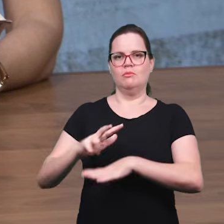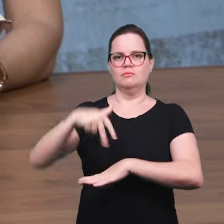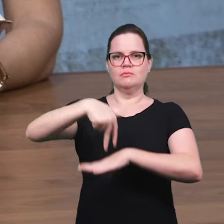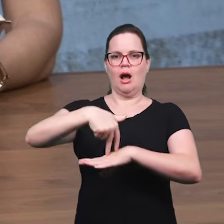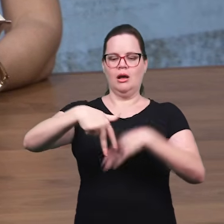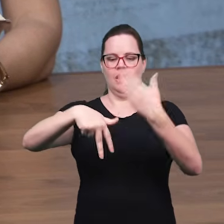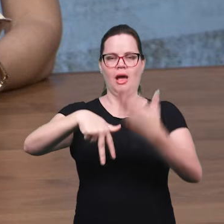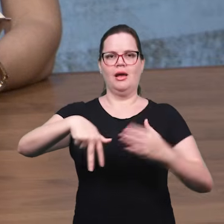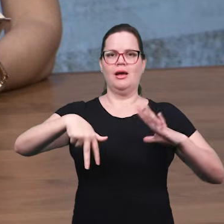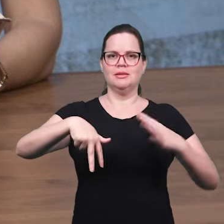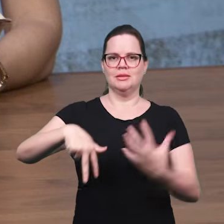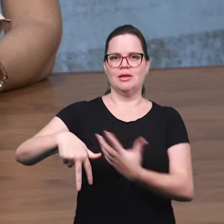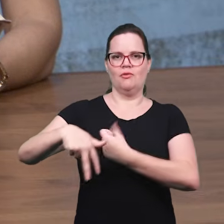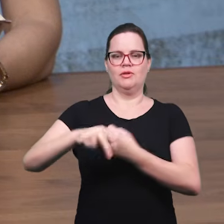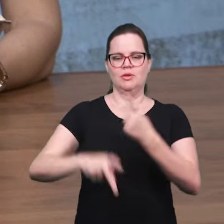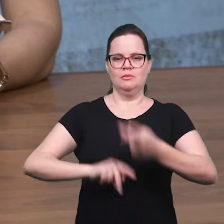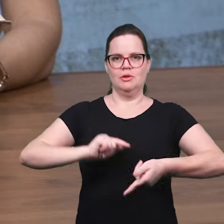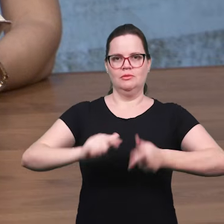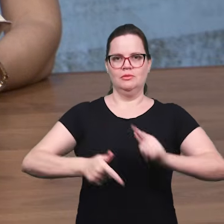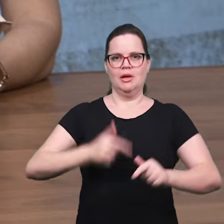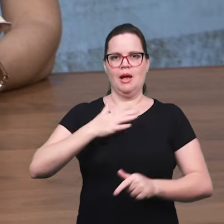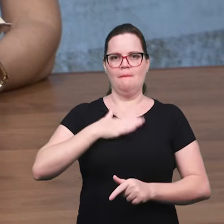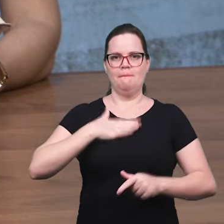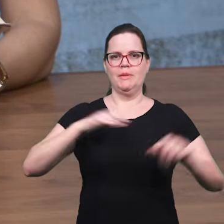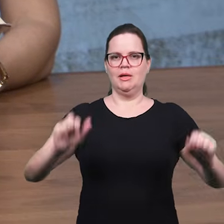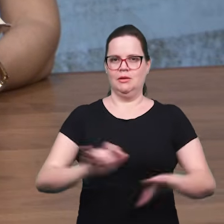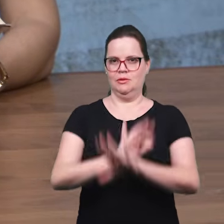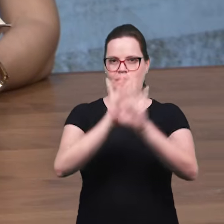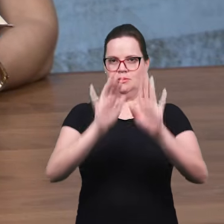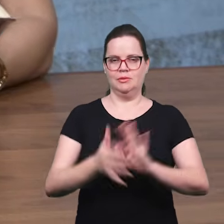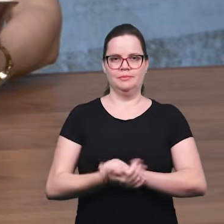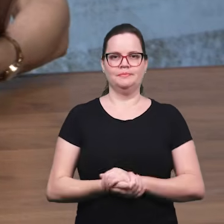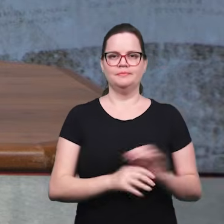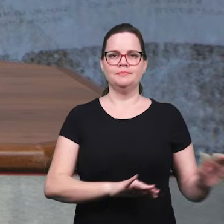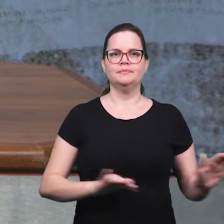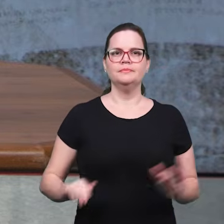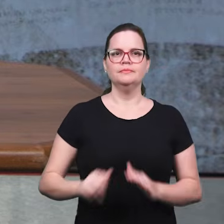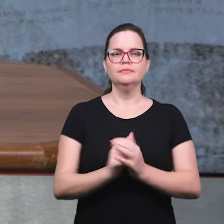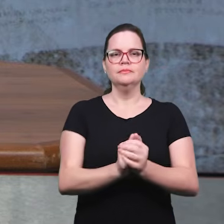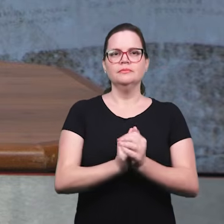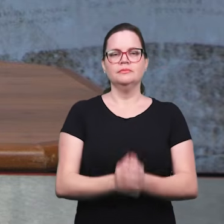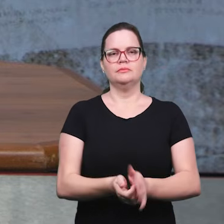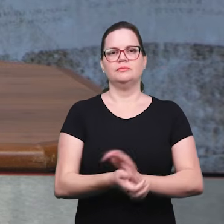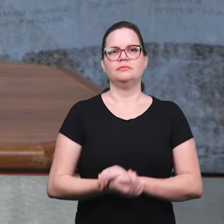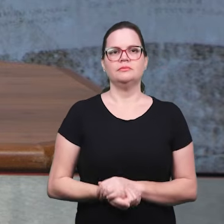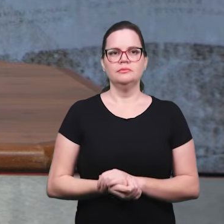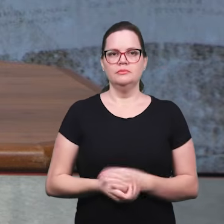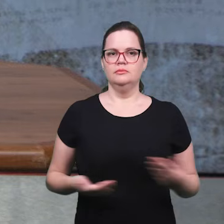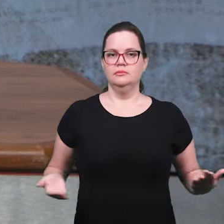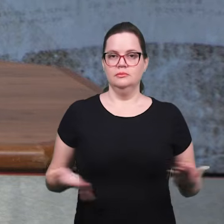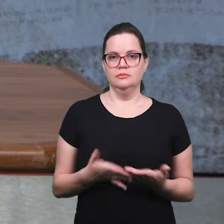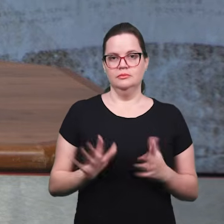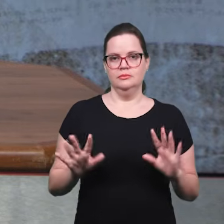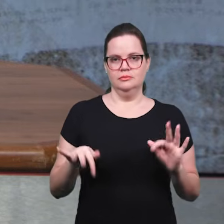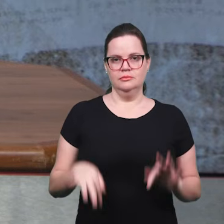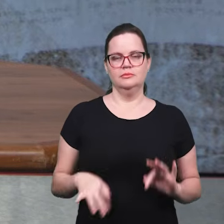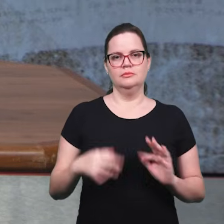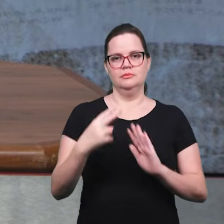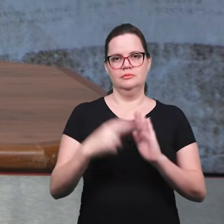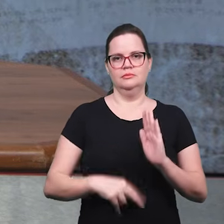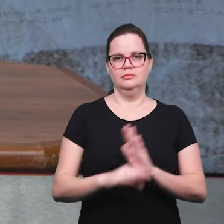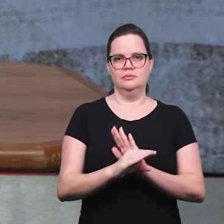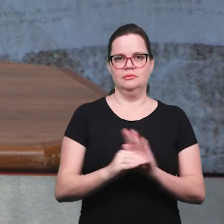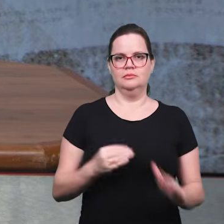salvação e em Israel a minha glória. Amém? Encerramos a leitura